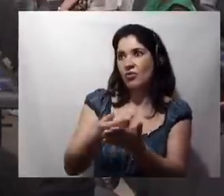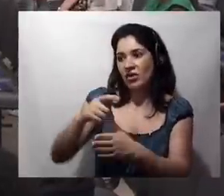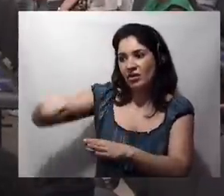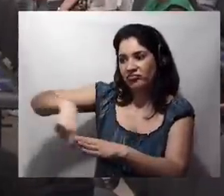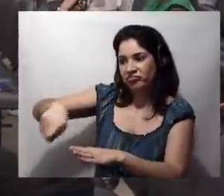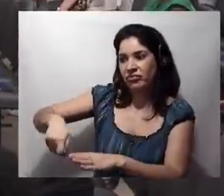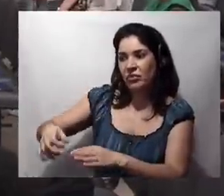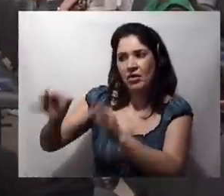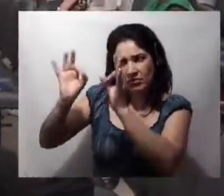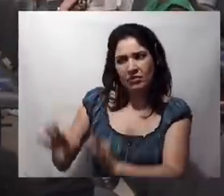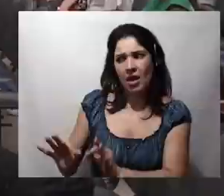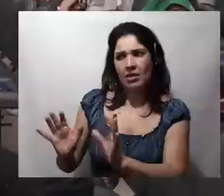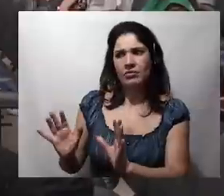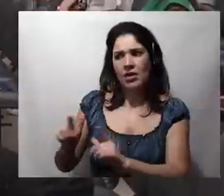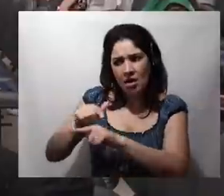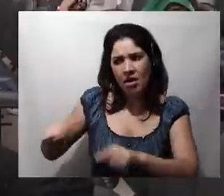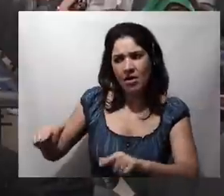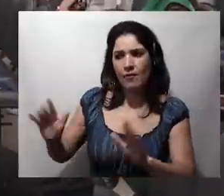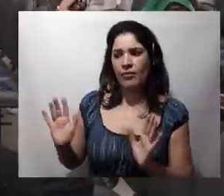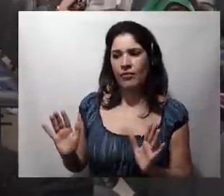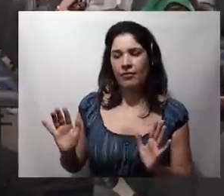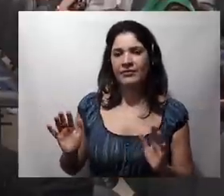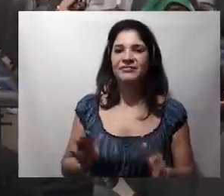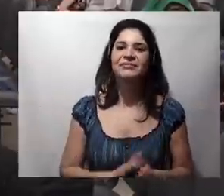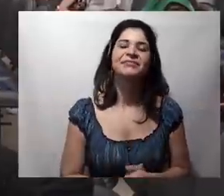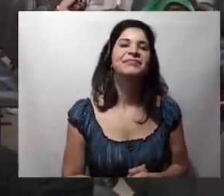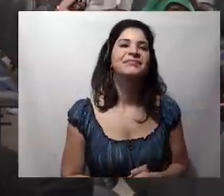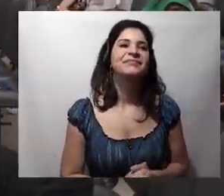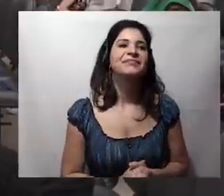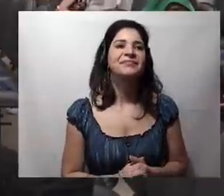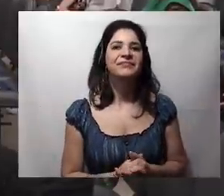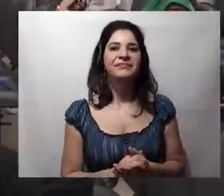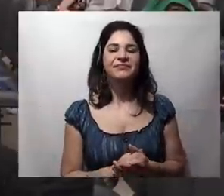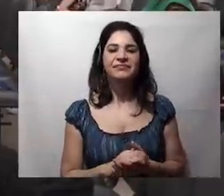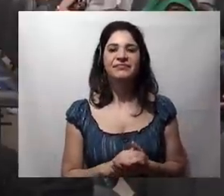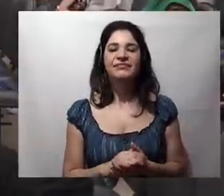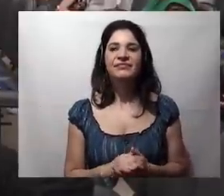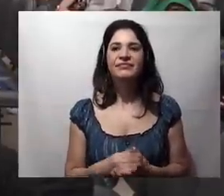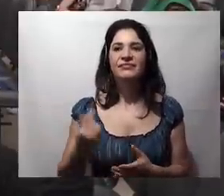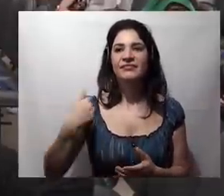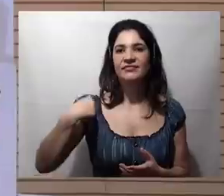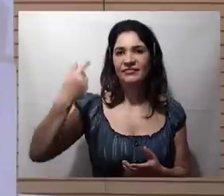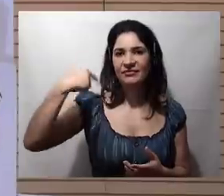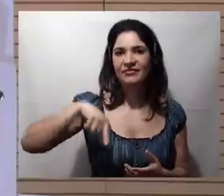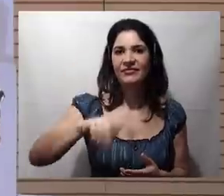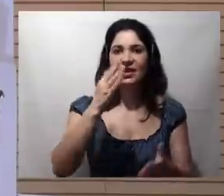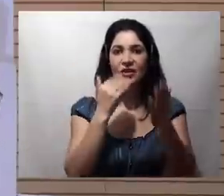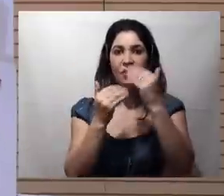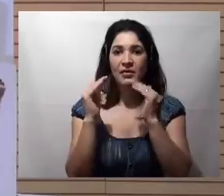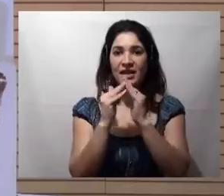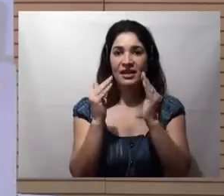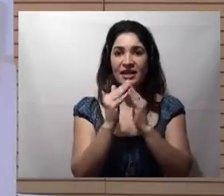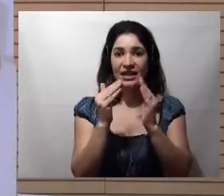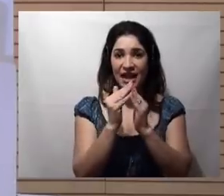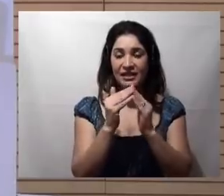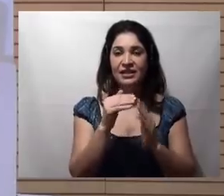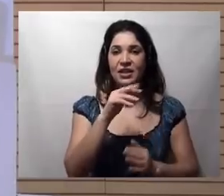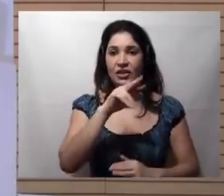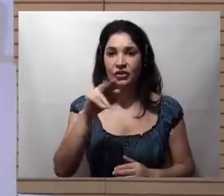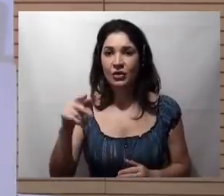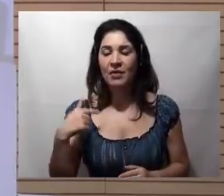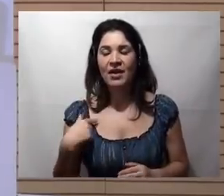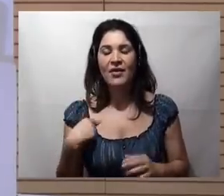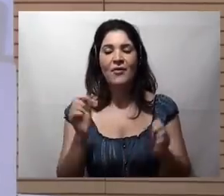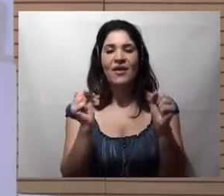minha rainha e esses dias já tem os dias não é eu fui lá comer na casa do irmão eu gosto